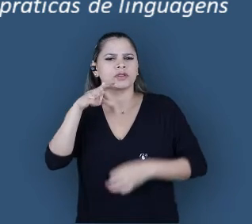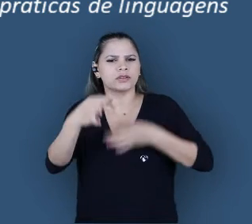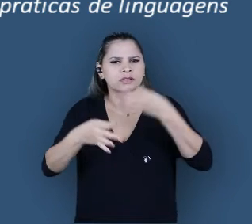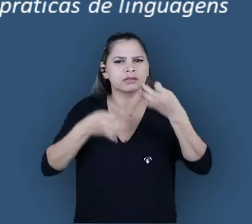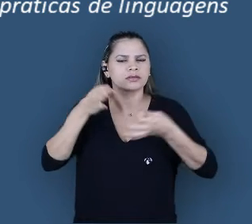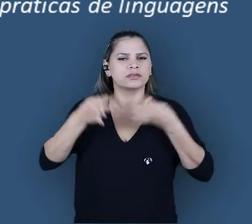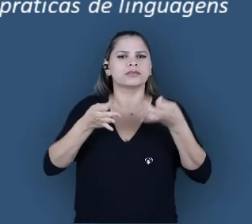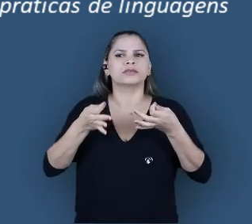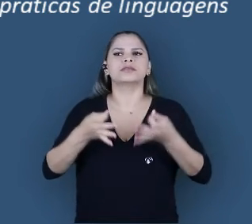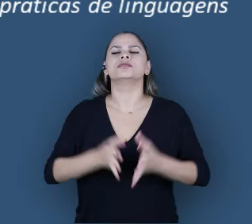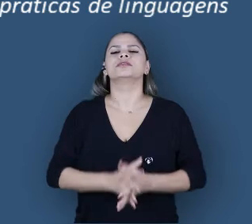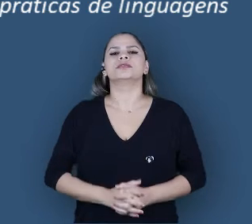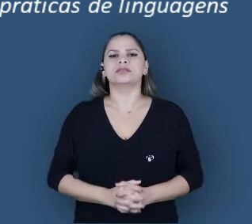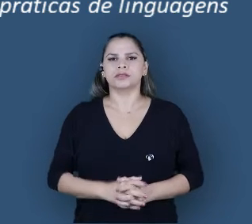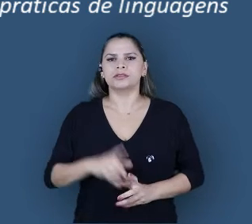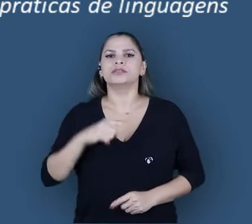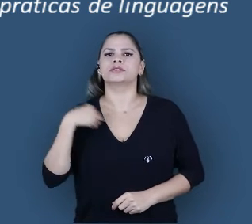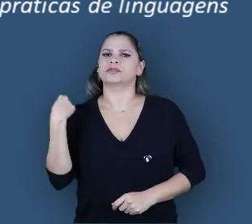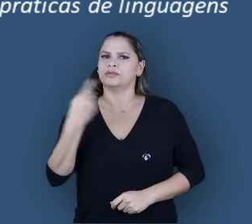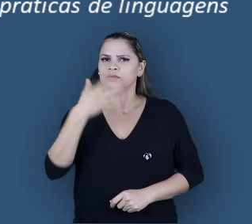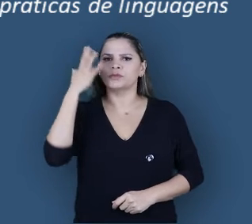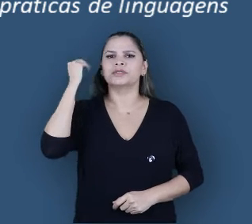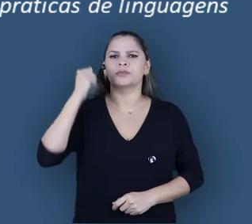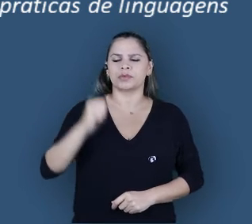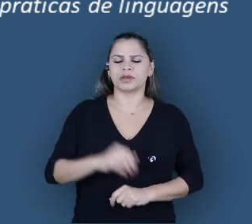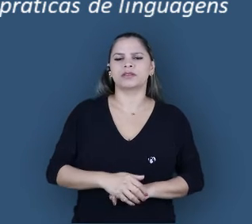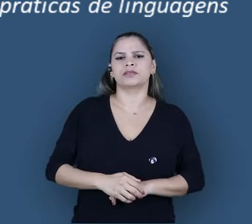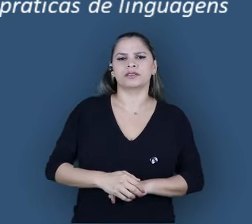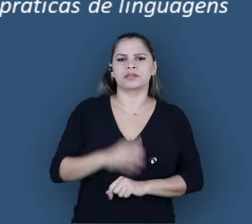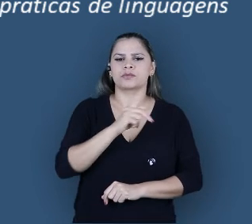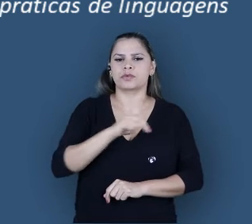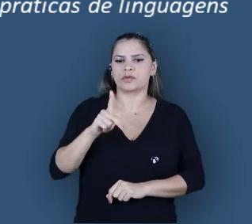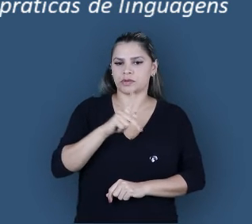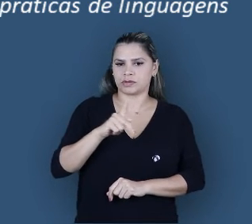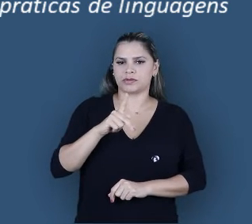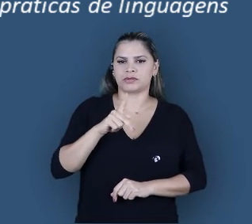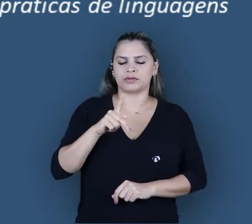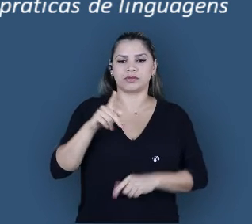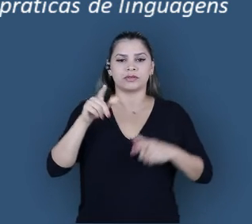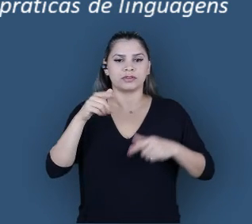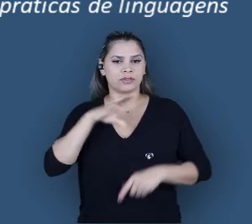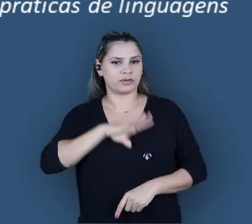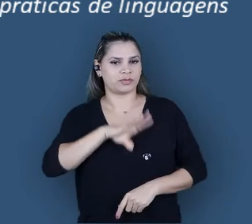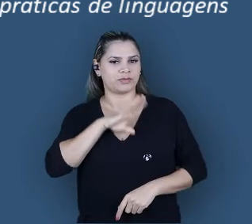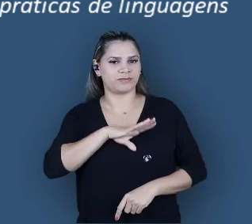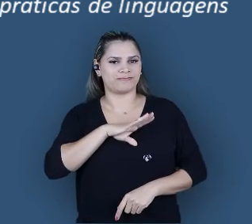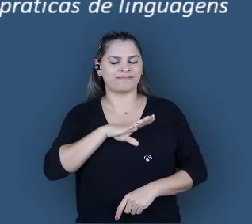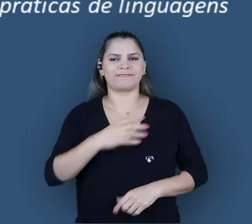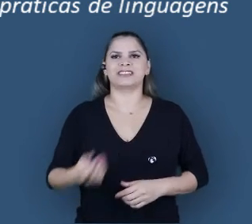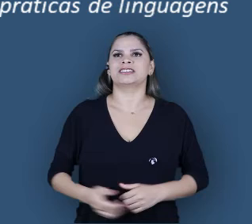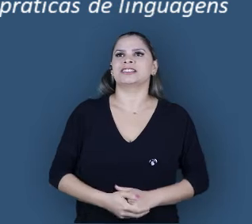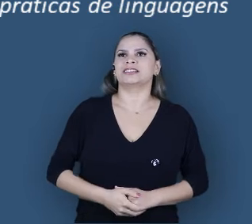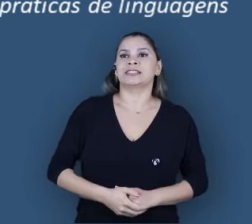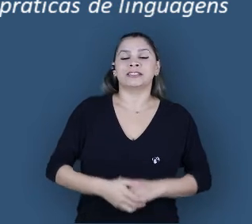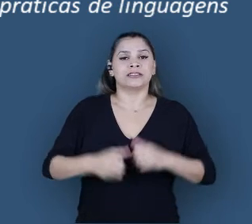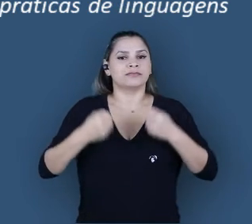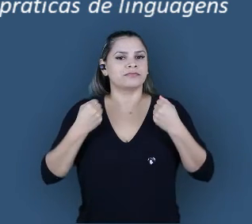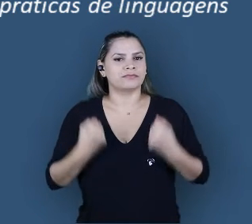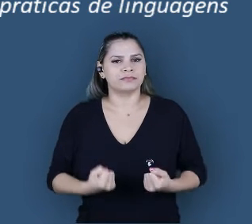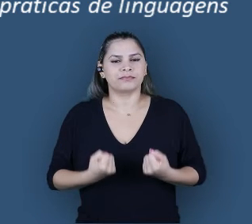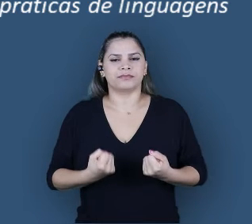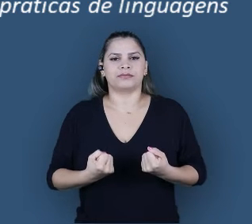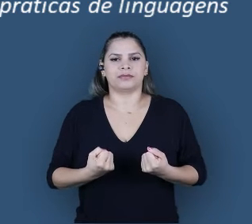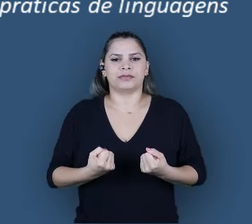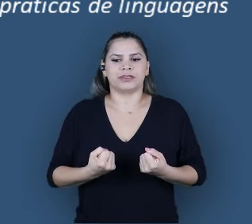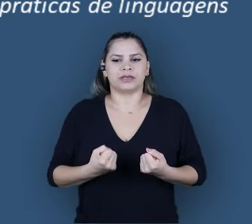ativo e autônomo, que deve ter uma compreensão de mundo, que deve ter um olhar crítico, né? Então, nós sabemos bem,